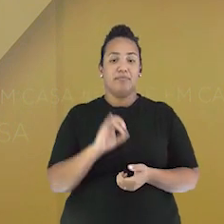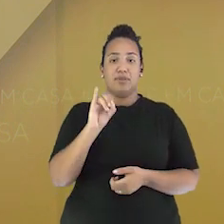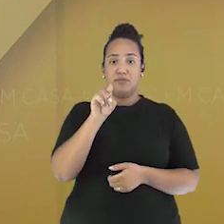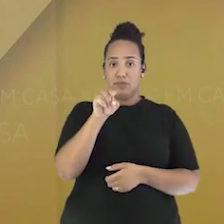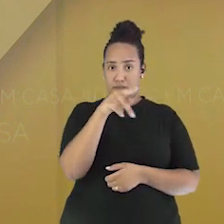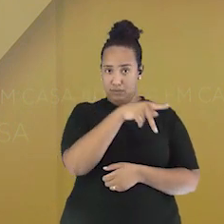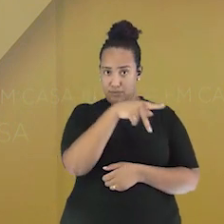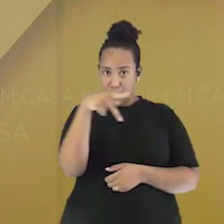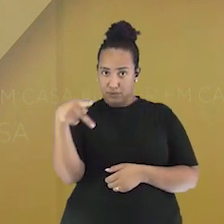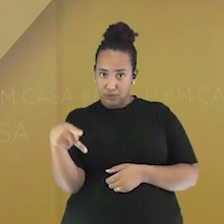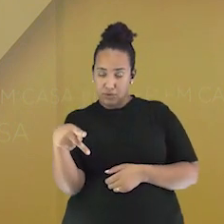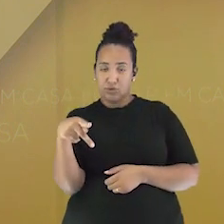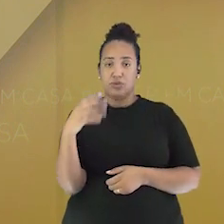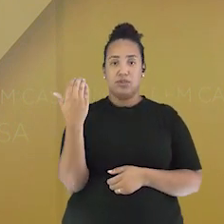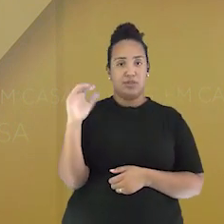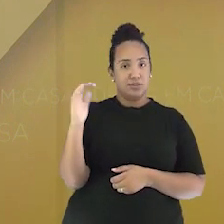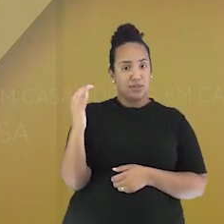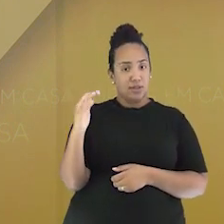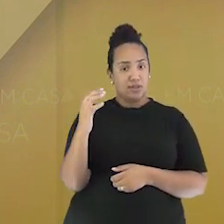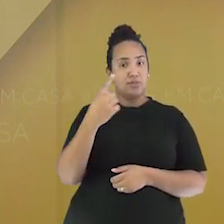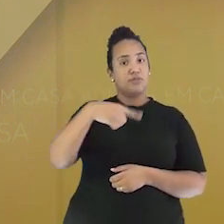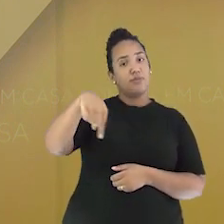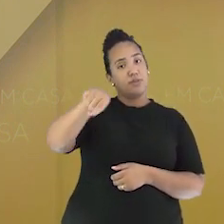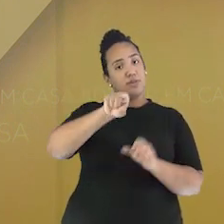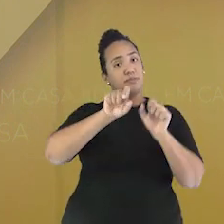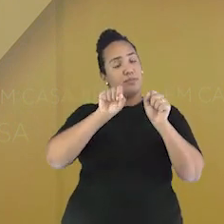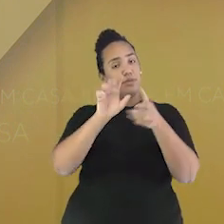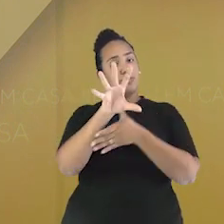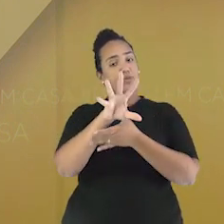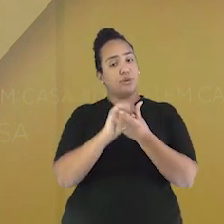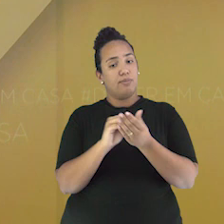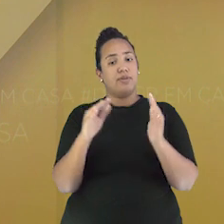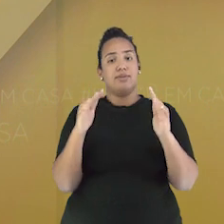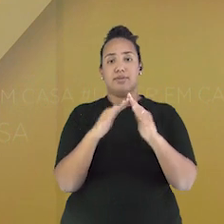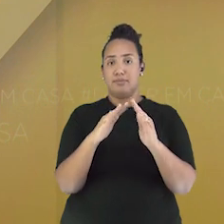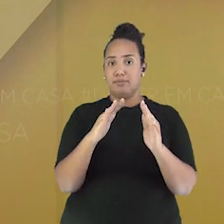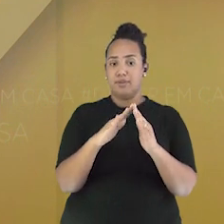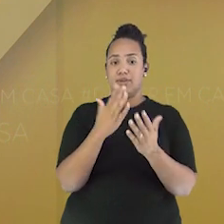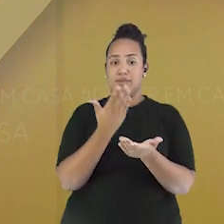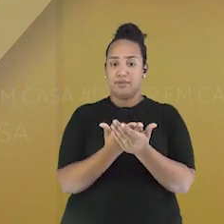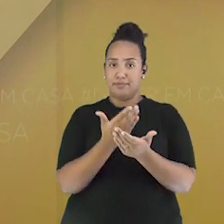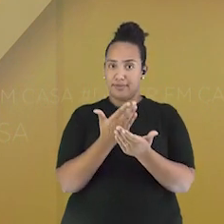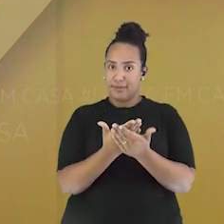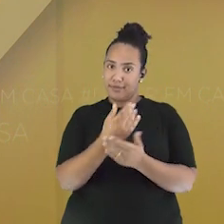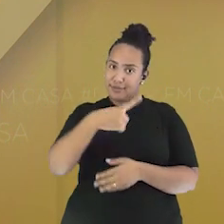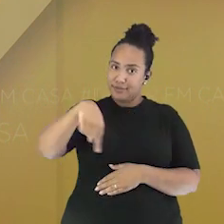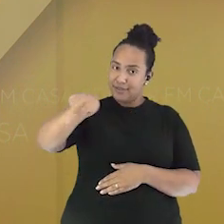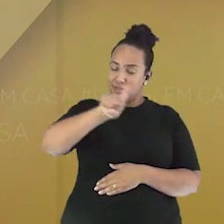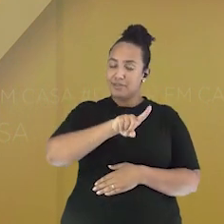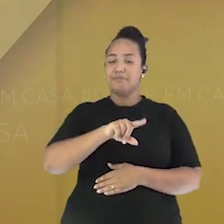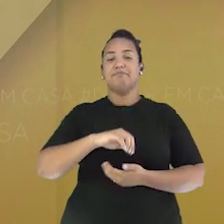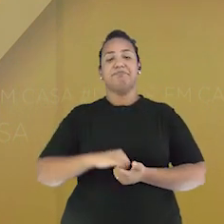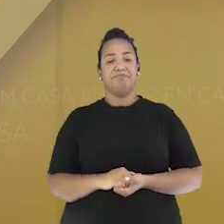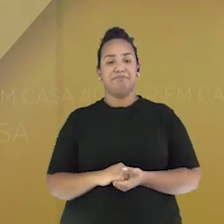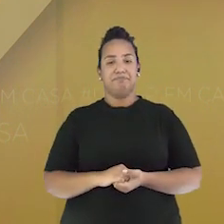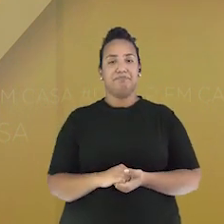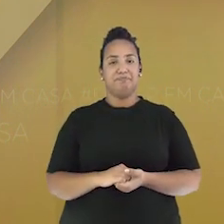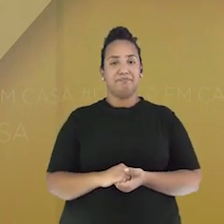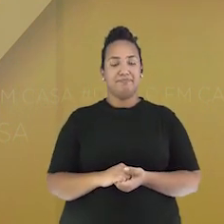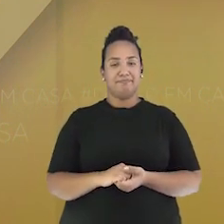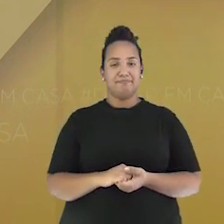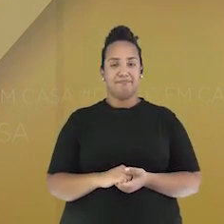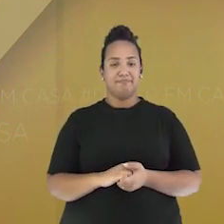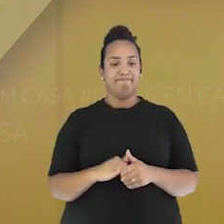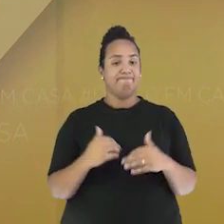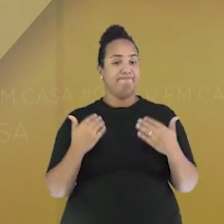você seja um professor ou professora de ciências, faça também e leve para suas aulas igual eu vou fazer. Todo mundo vai